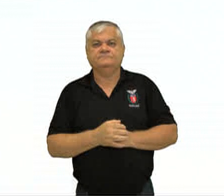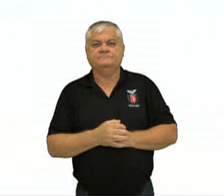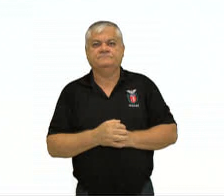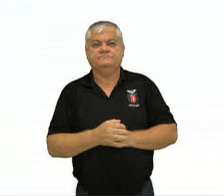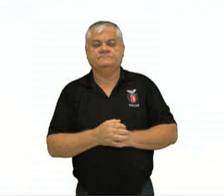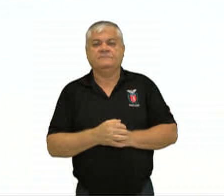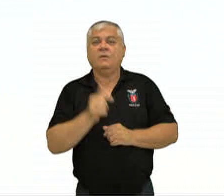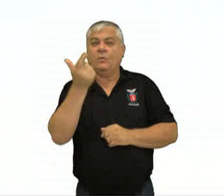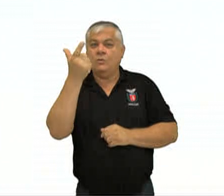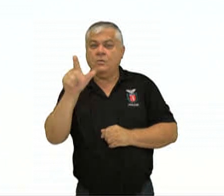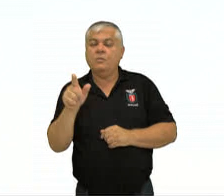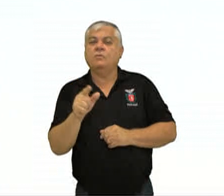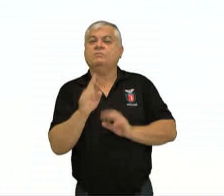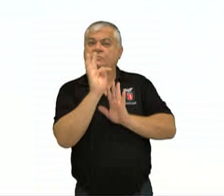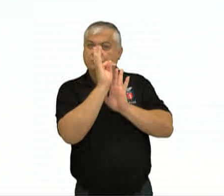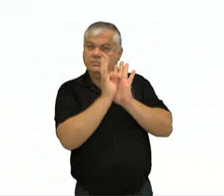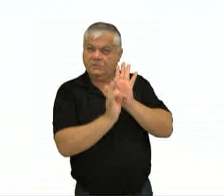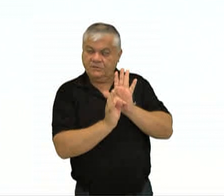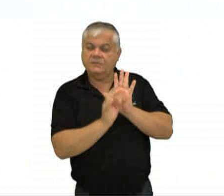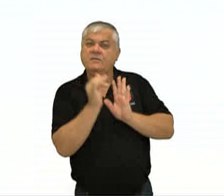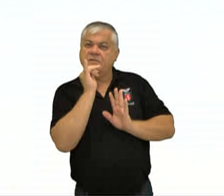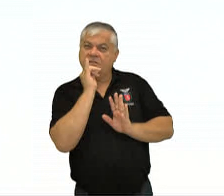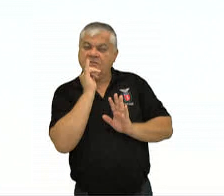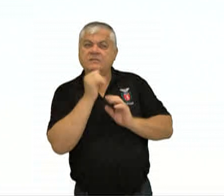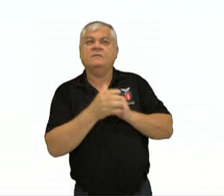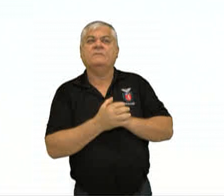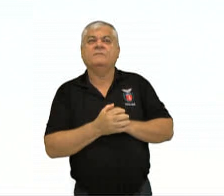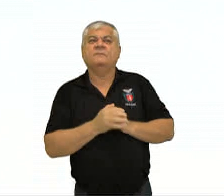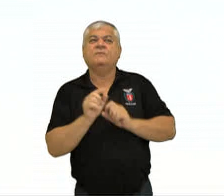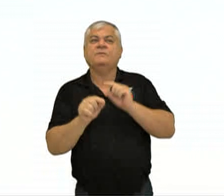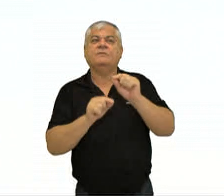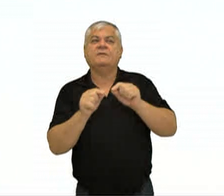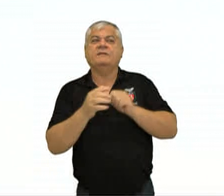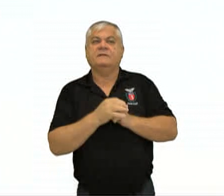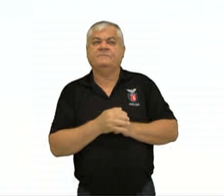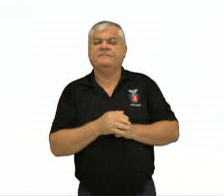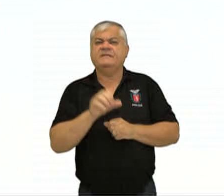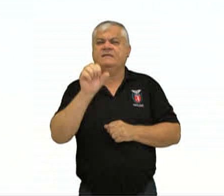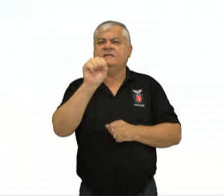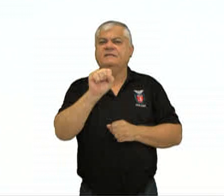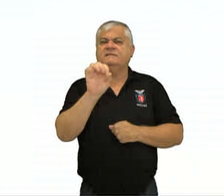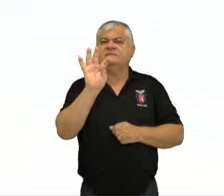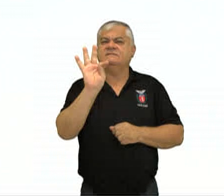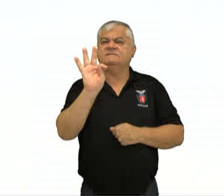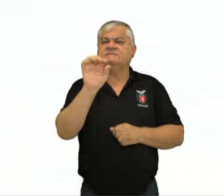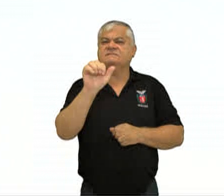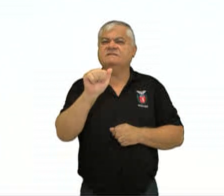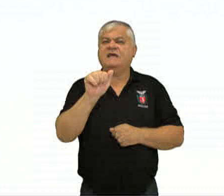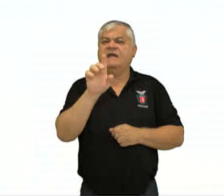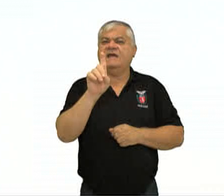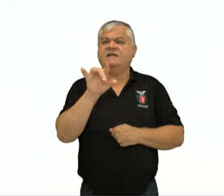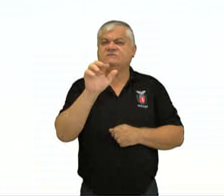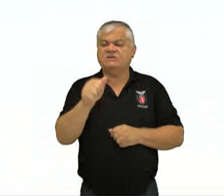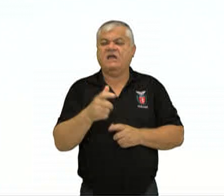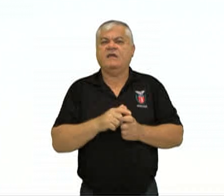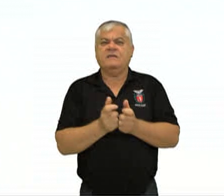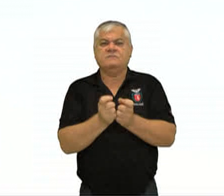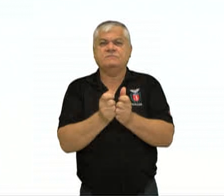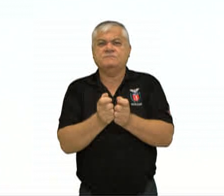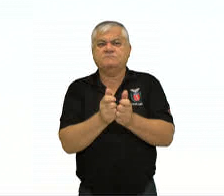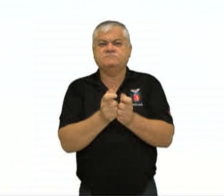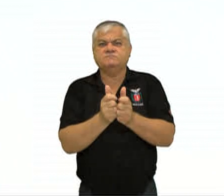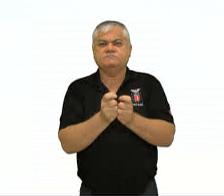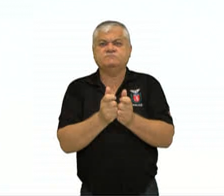Outro exemplo a ser mencionado e que também segue nessa linha é o Stadia, serviço de streaming de videogames da Google,